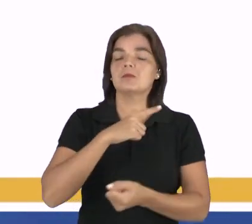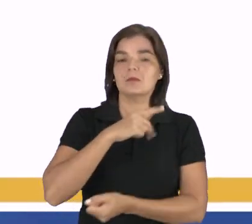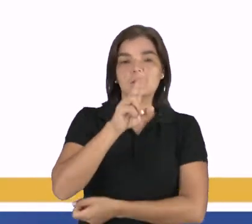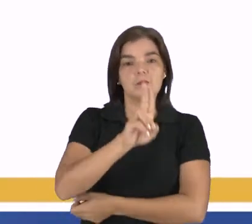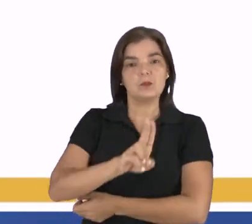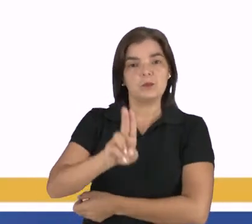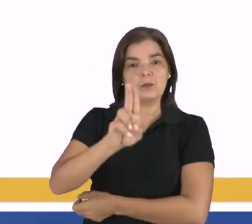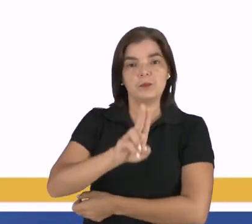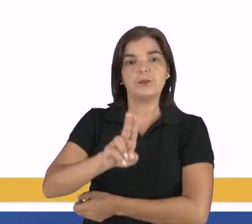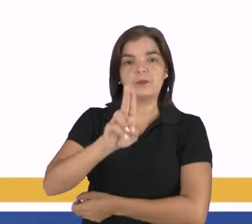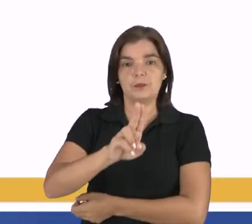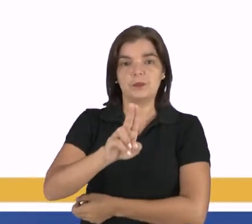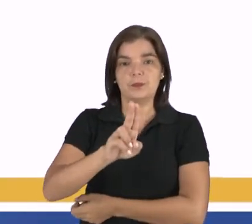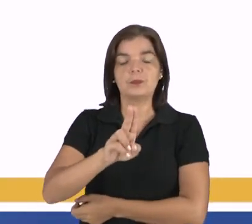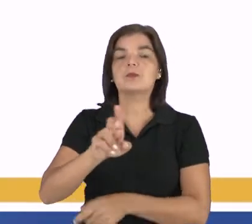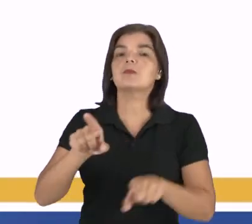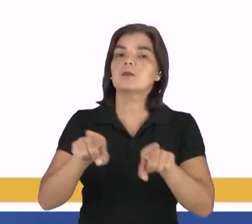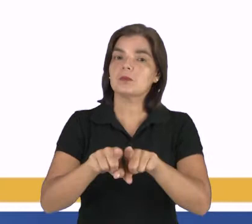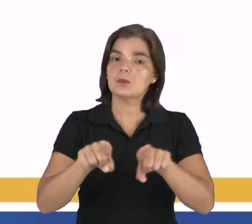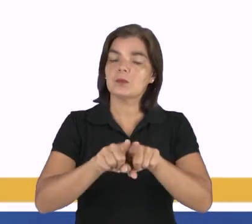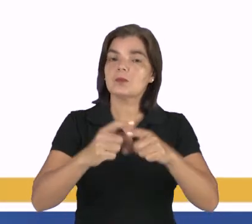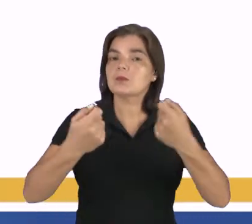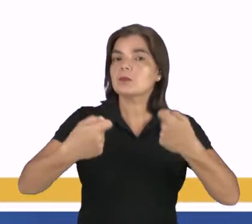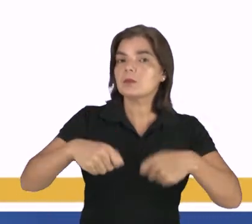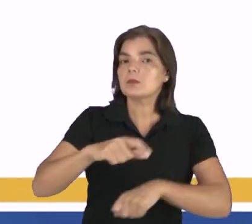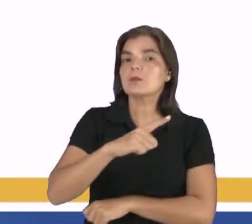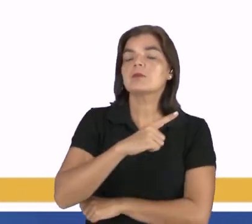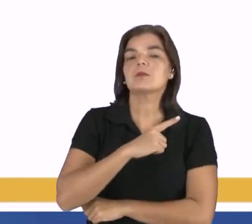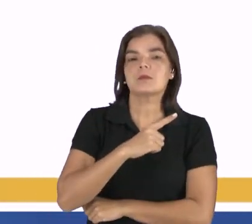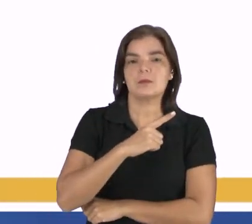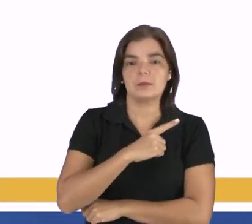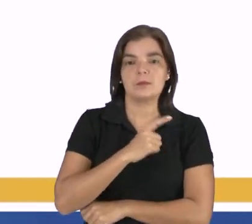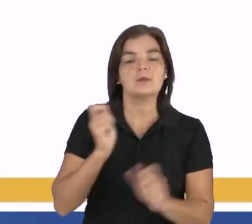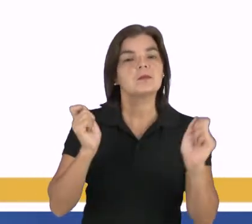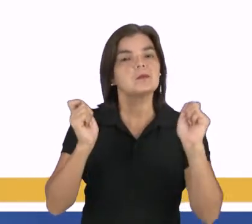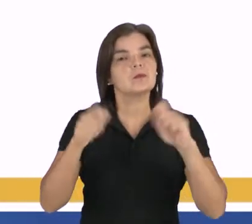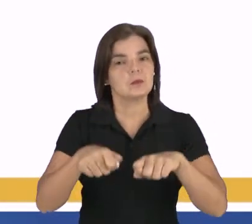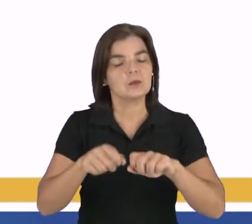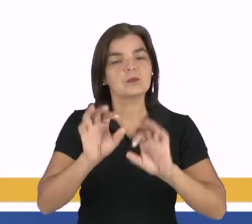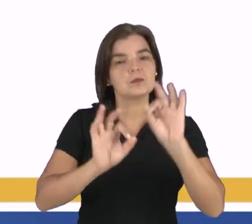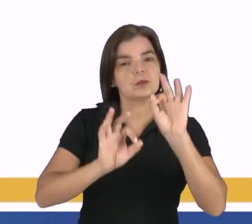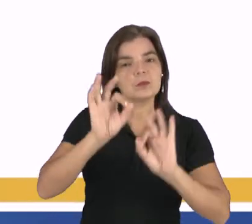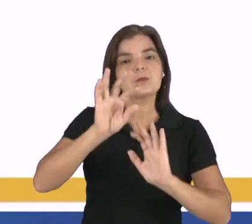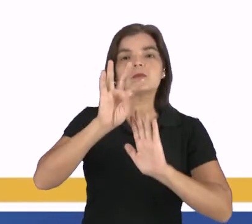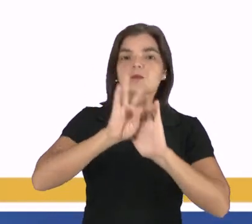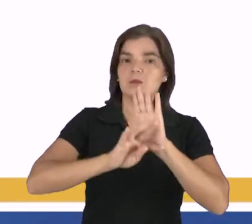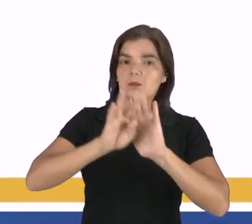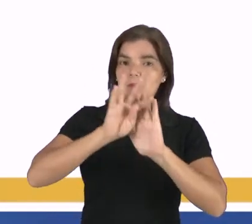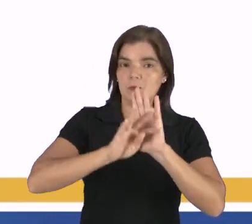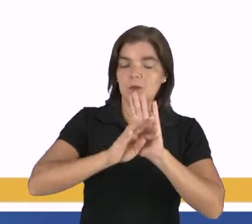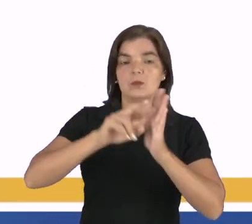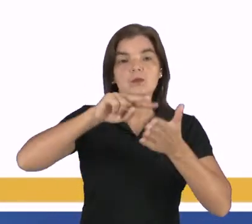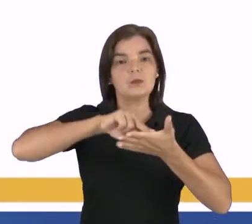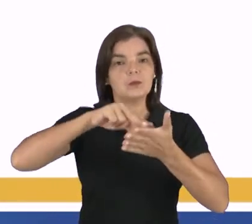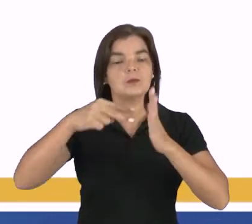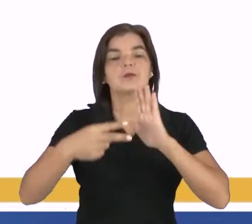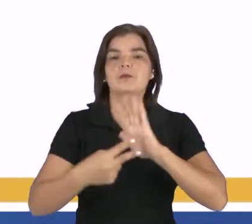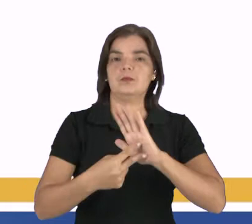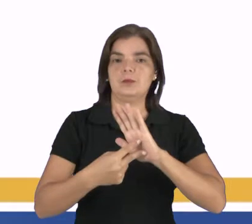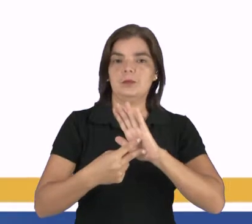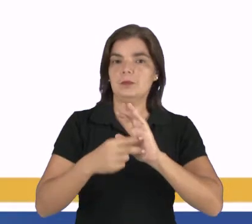que eu uso e os artifícios que eu preciso ter para que eu possa construir um texto com